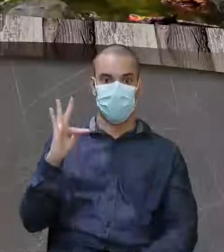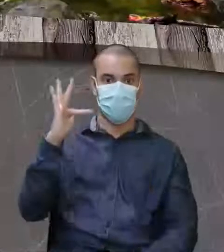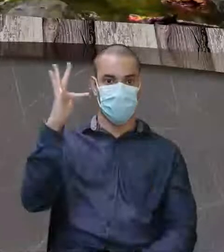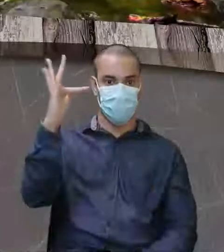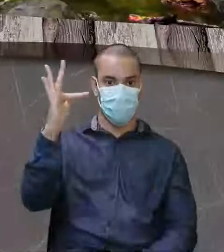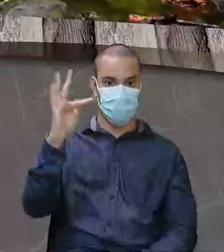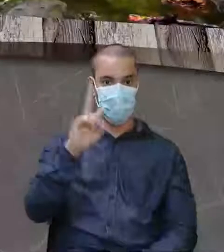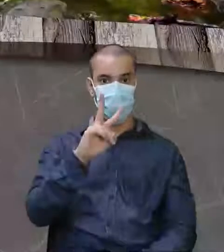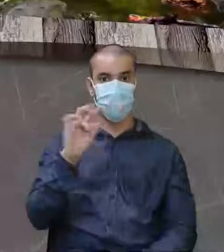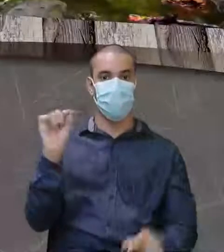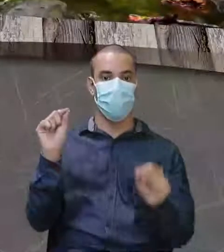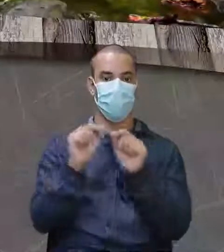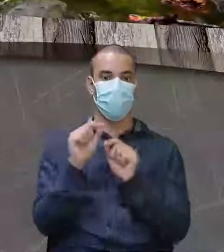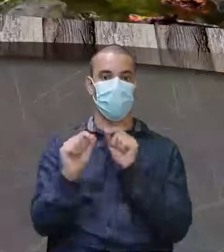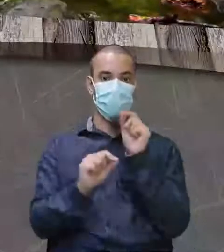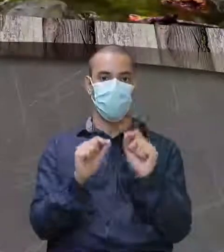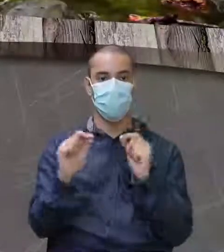vai